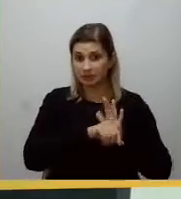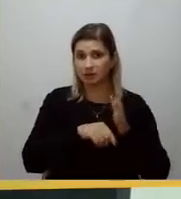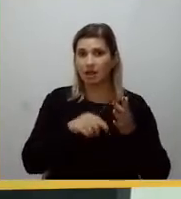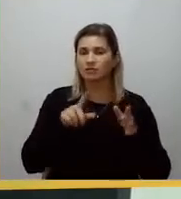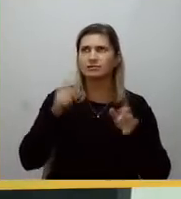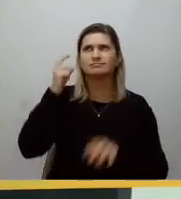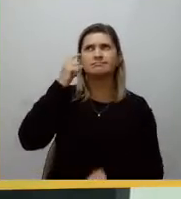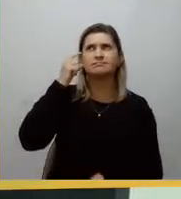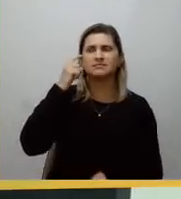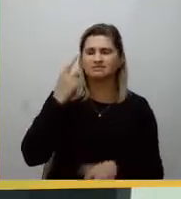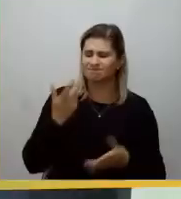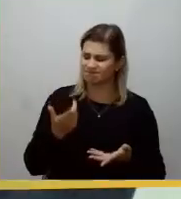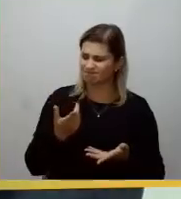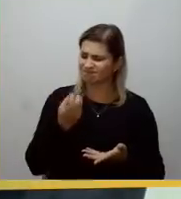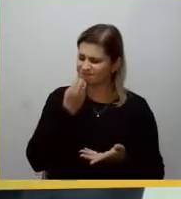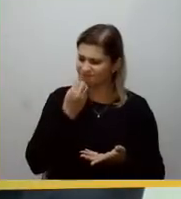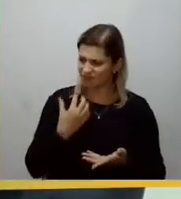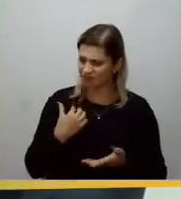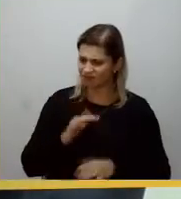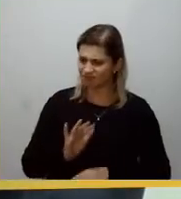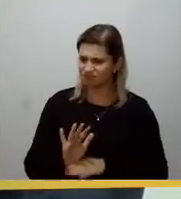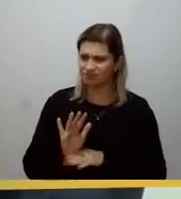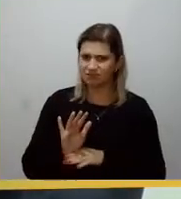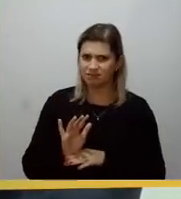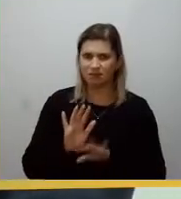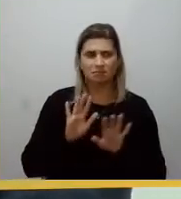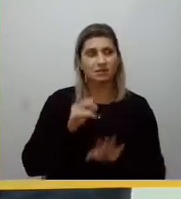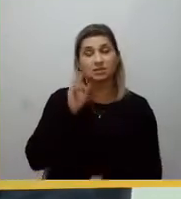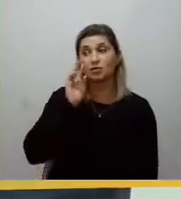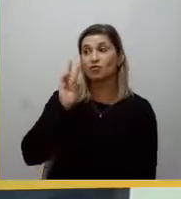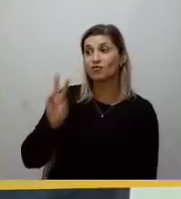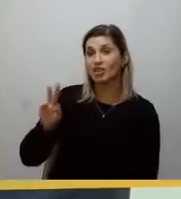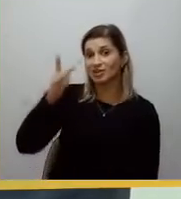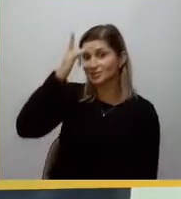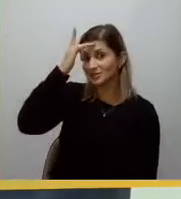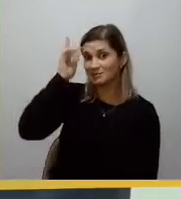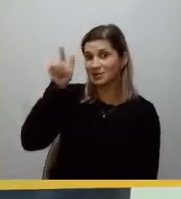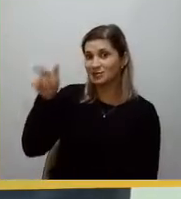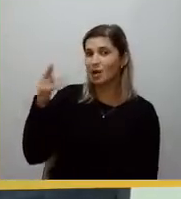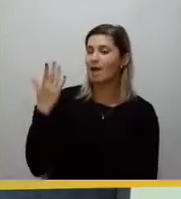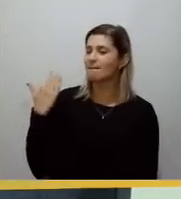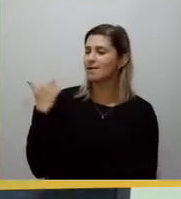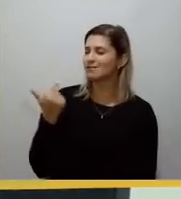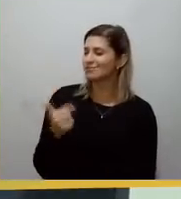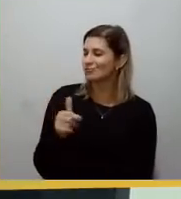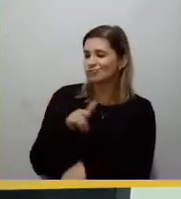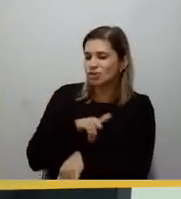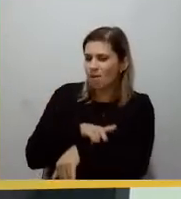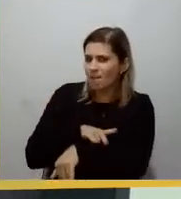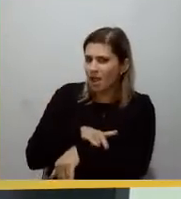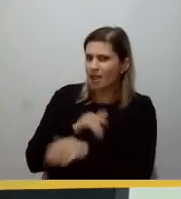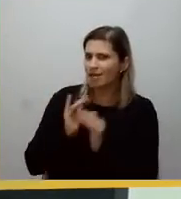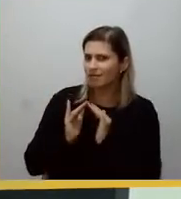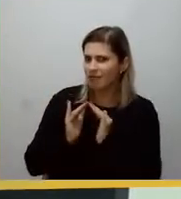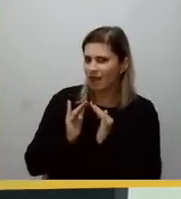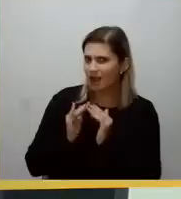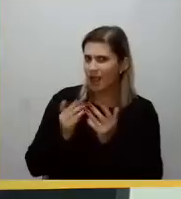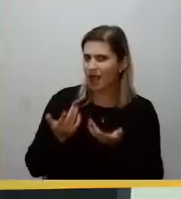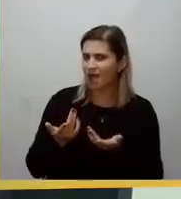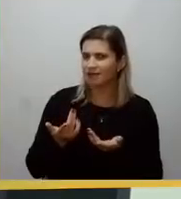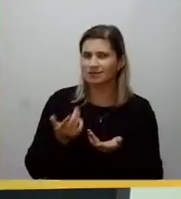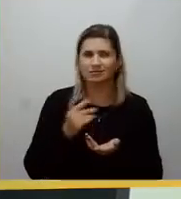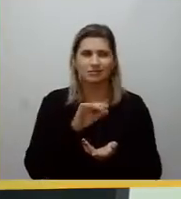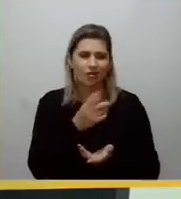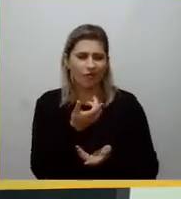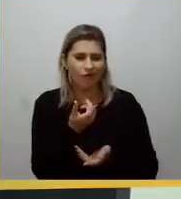vale a pena? E quando eu vejo aquela pessoa que não tinha banheiro, que conseguiu diminuir a tarifa, que